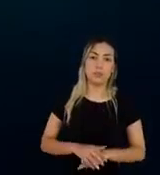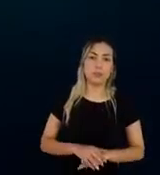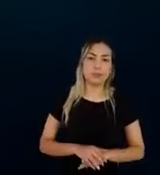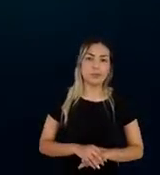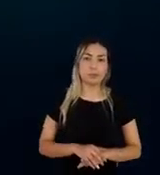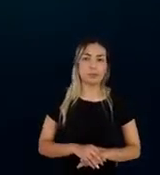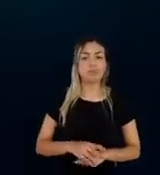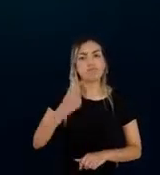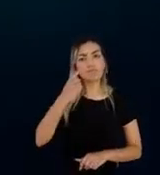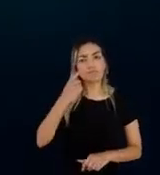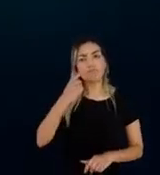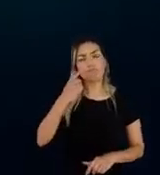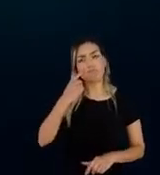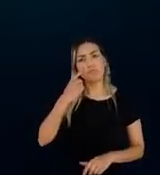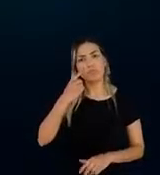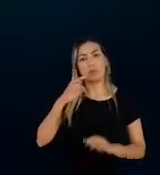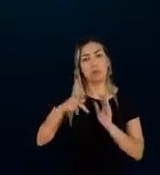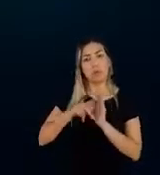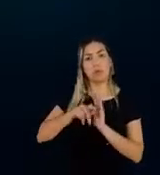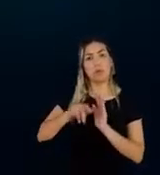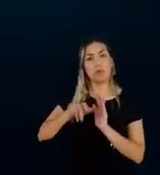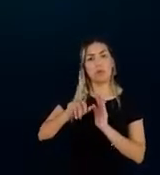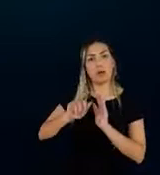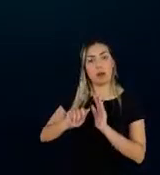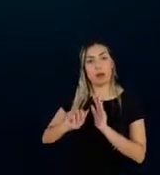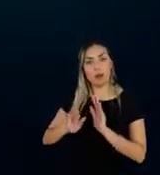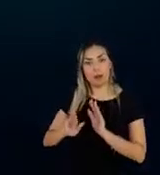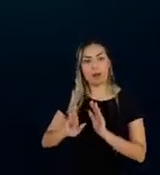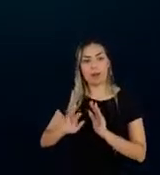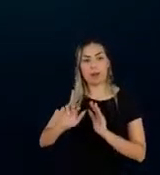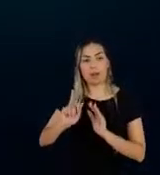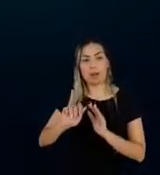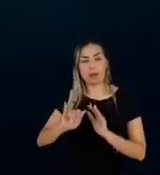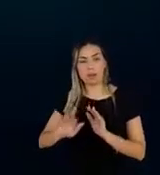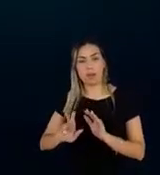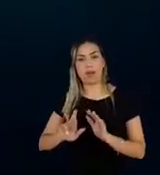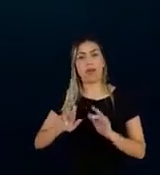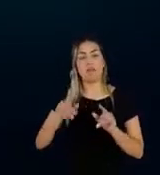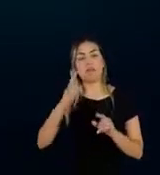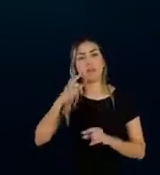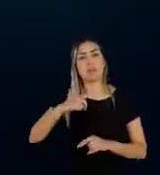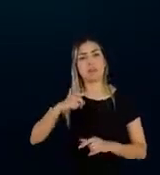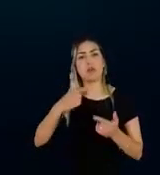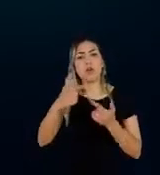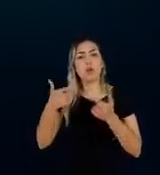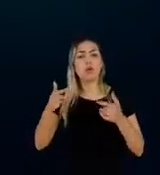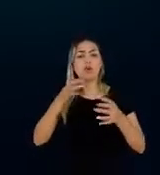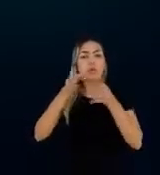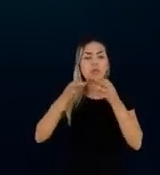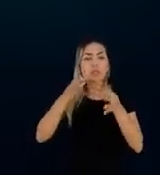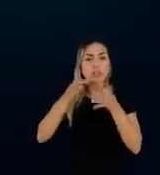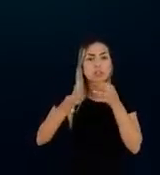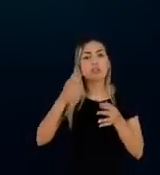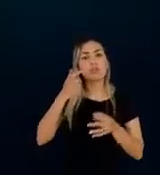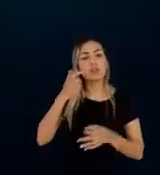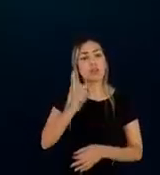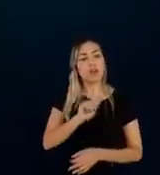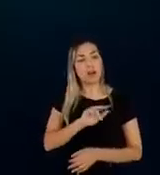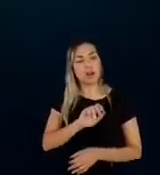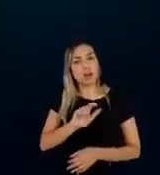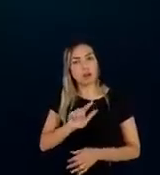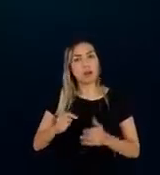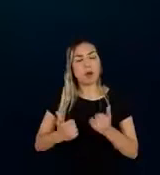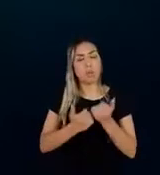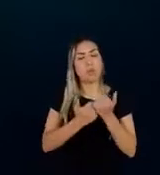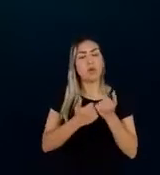por ocasião do AIR, né, uma série de alternativas, e o modelo escolhido pela ANEEL e aí corroborado também